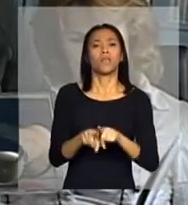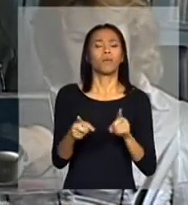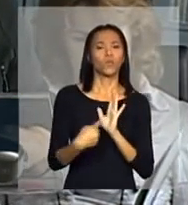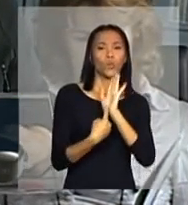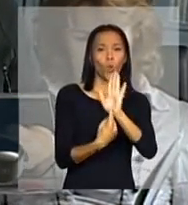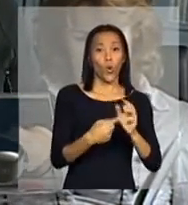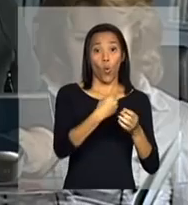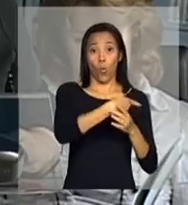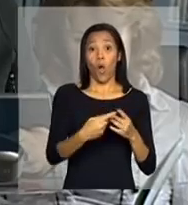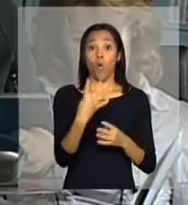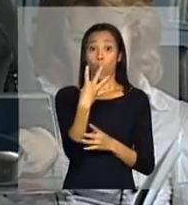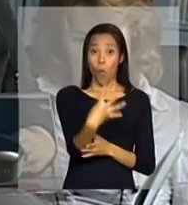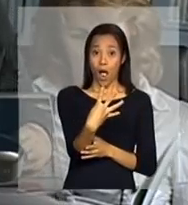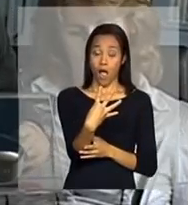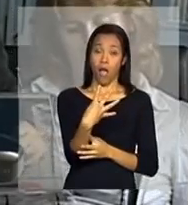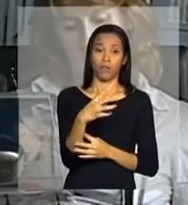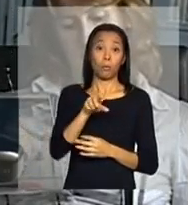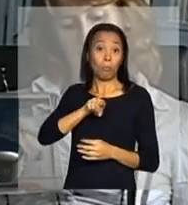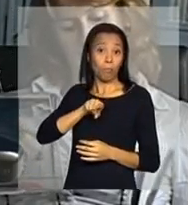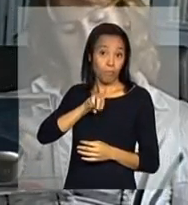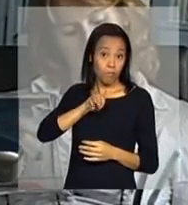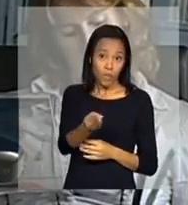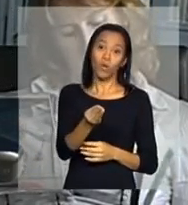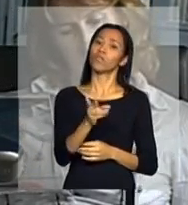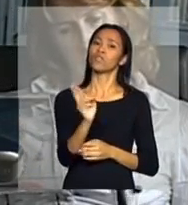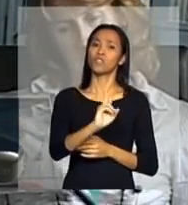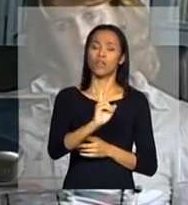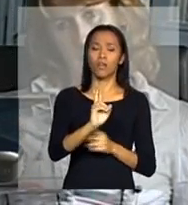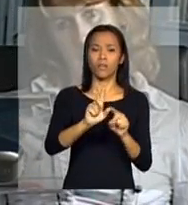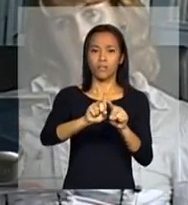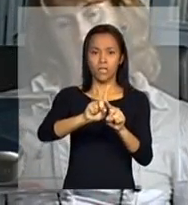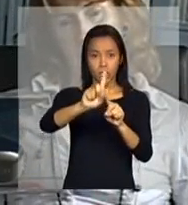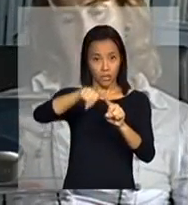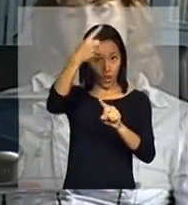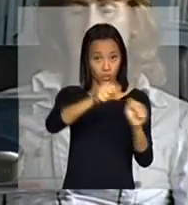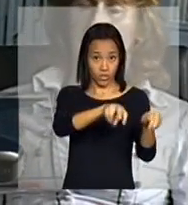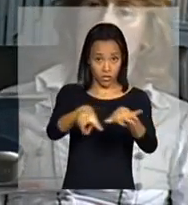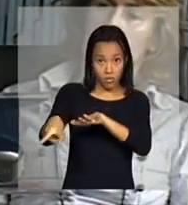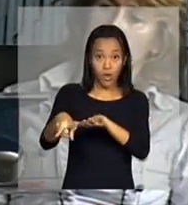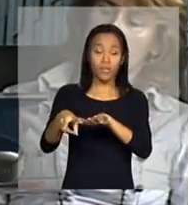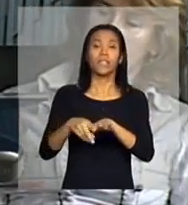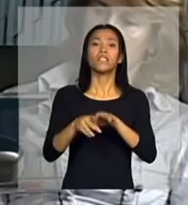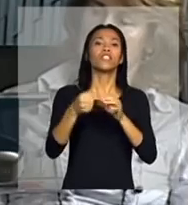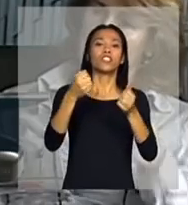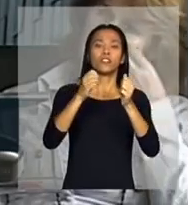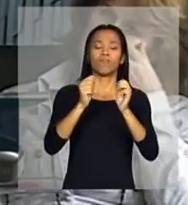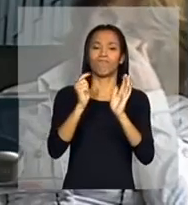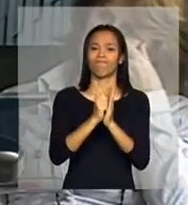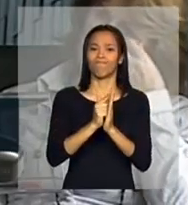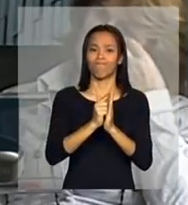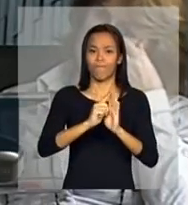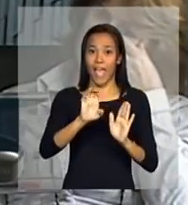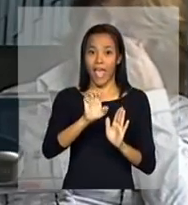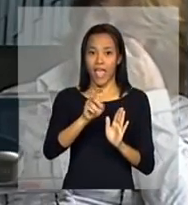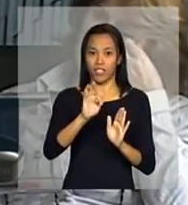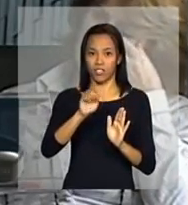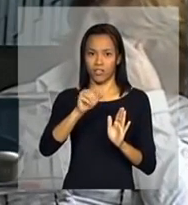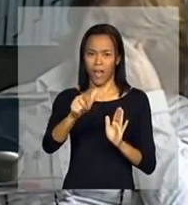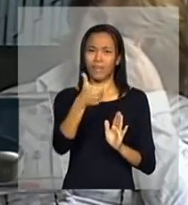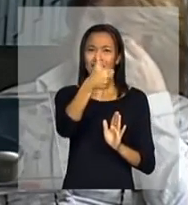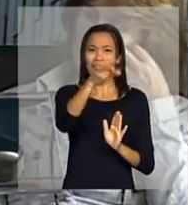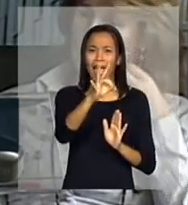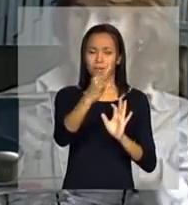de R$ 4 milhões para publicação, a partir da semana que vem, de editais para elaboração de até 10 planos